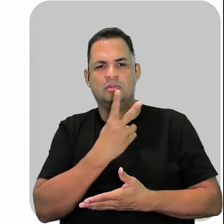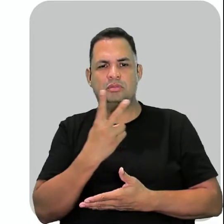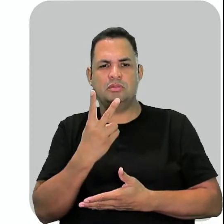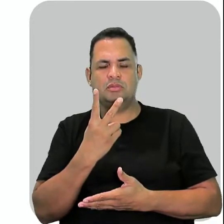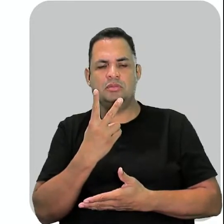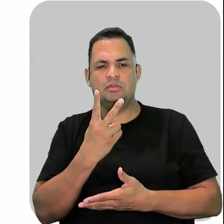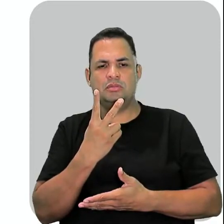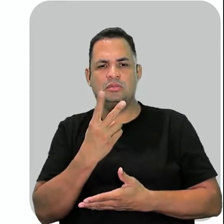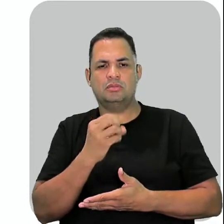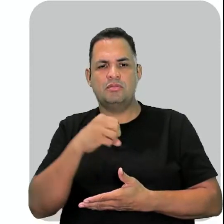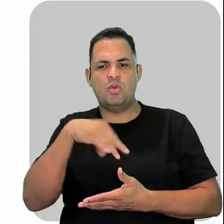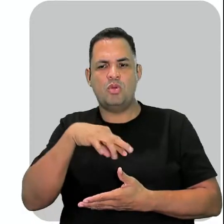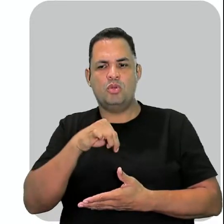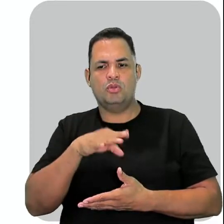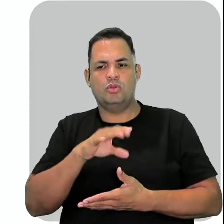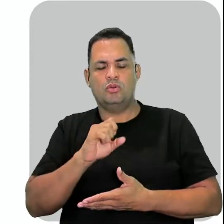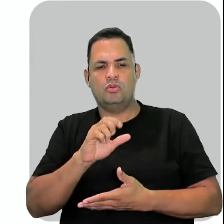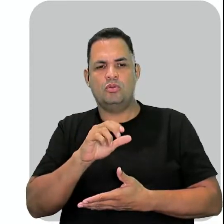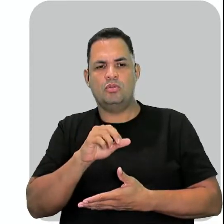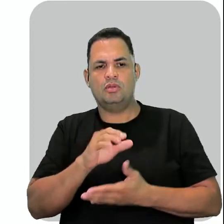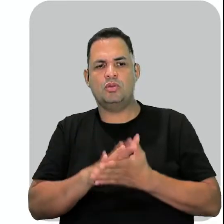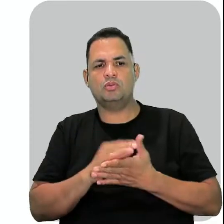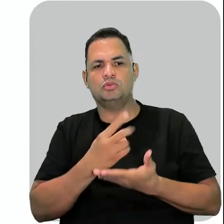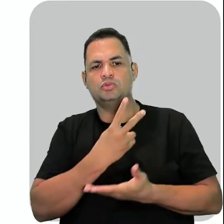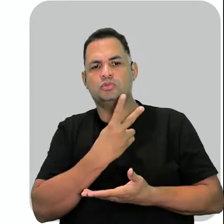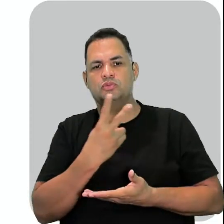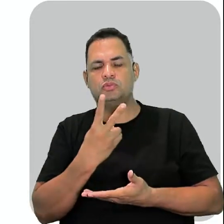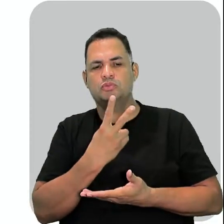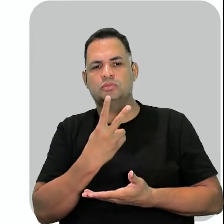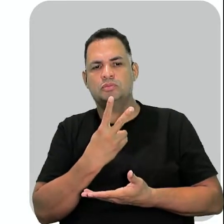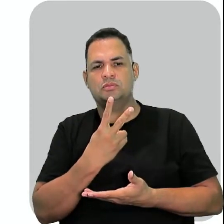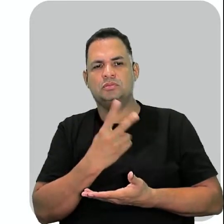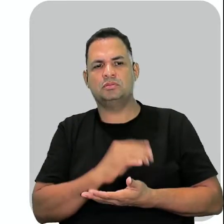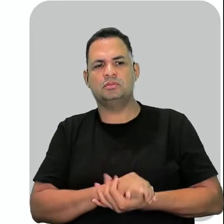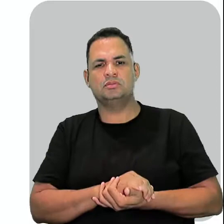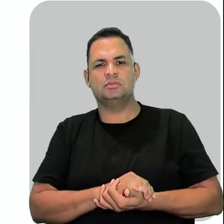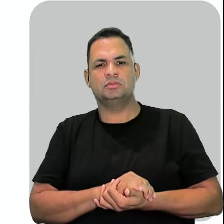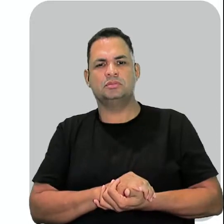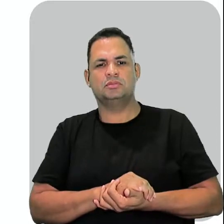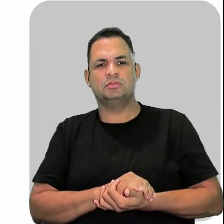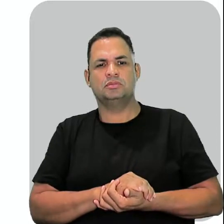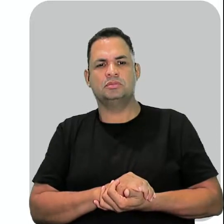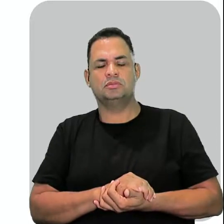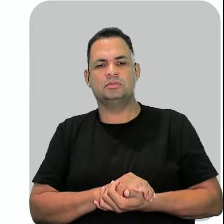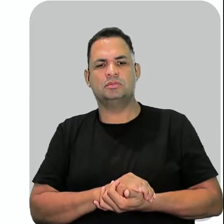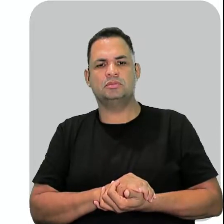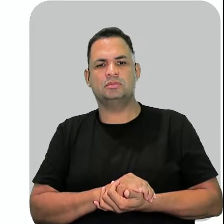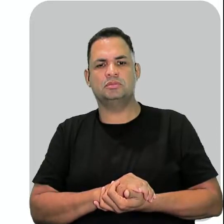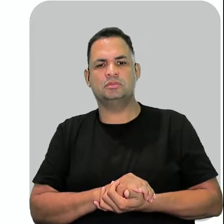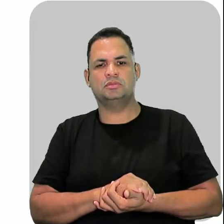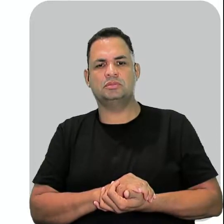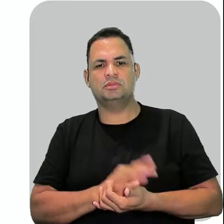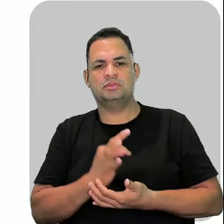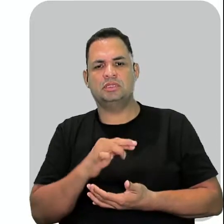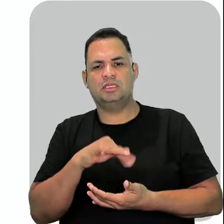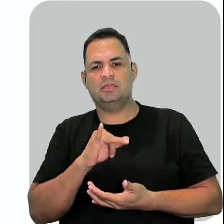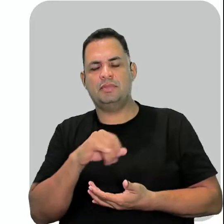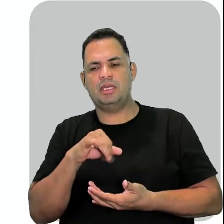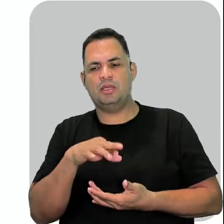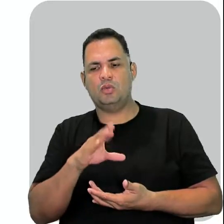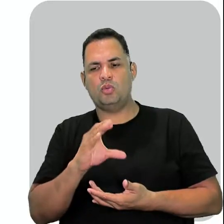aqui dentro. Quando junta mais um monômero, eu tenho no final 3 monômeros. Então, a gente chama de